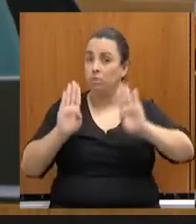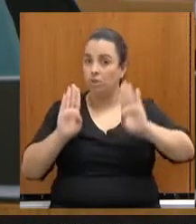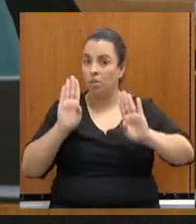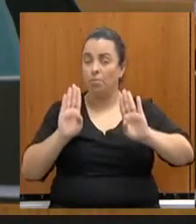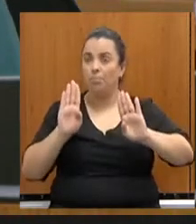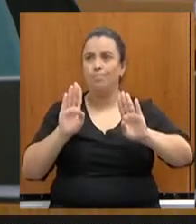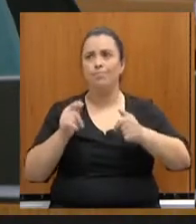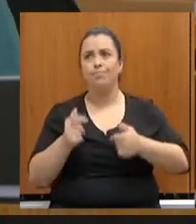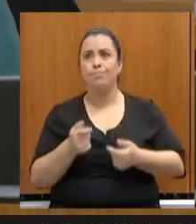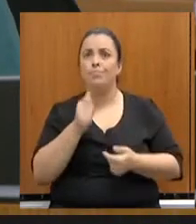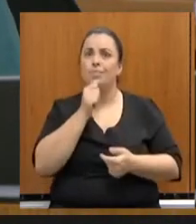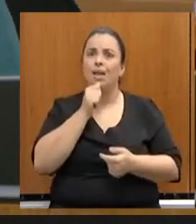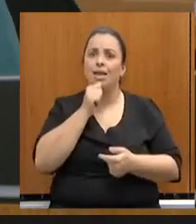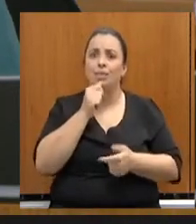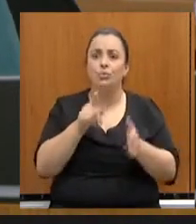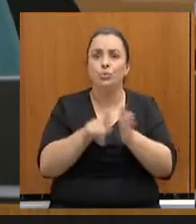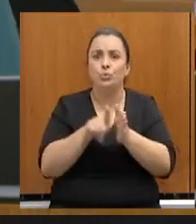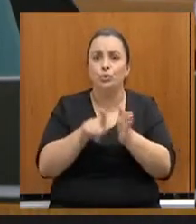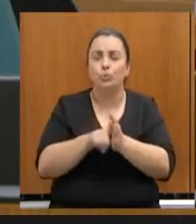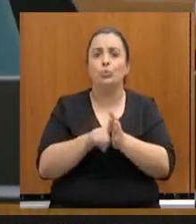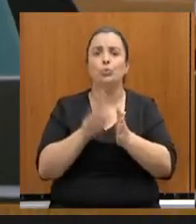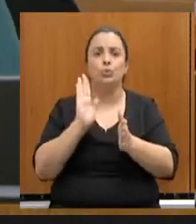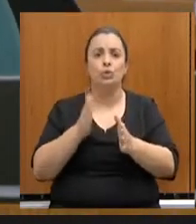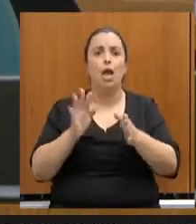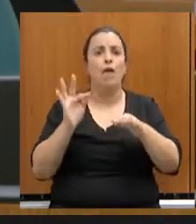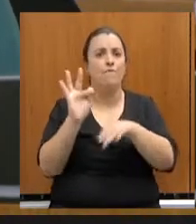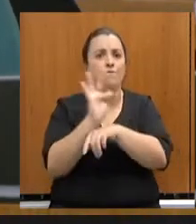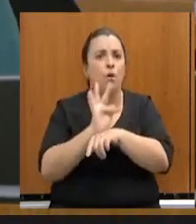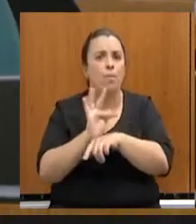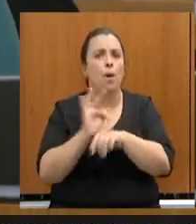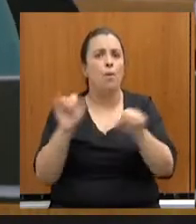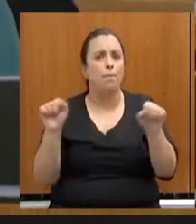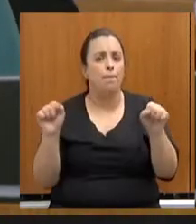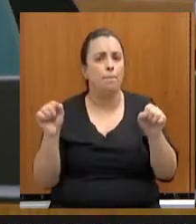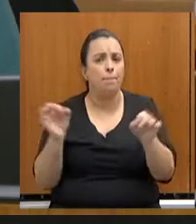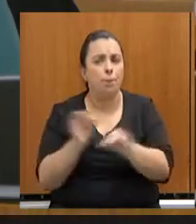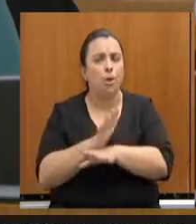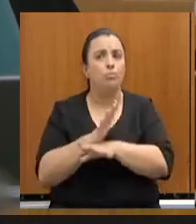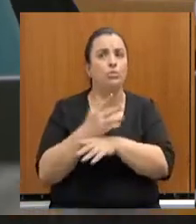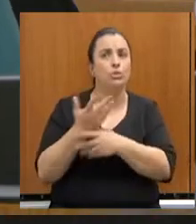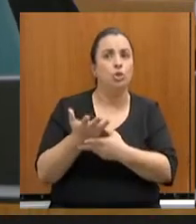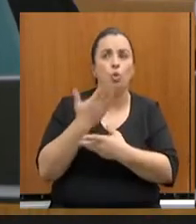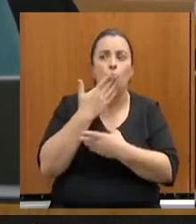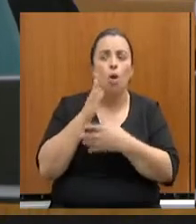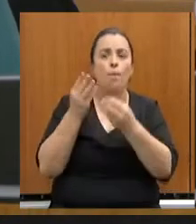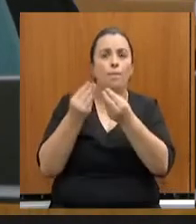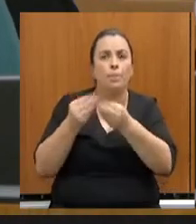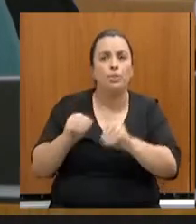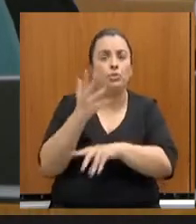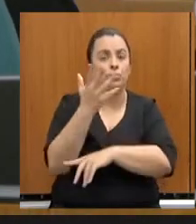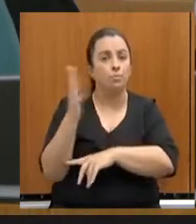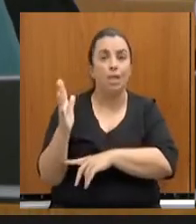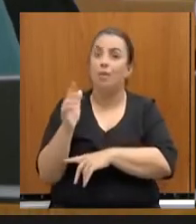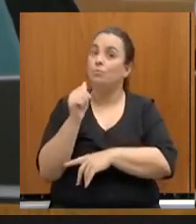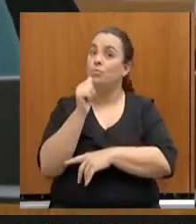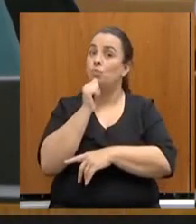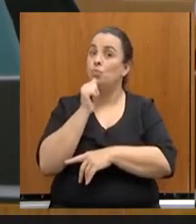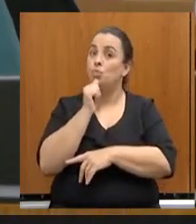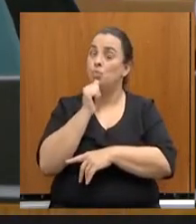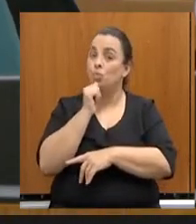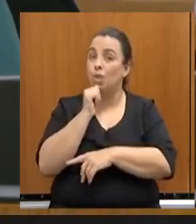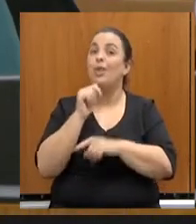formal de avaliação de impacto porque não tem o traçado definido então o estudo de impacto ambiental